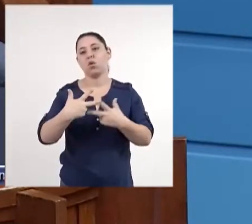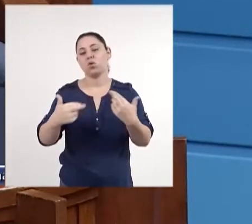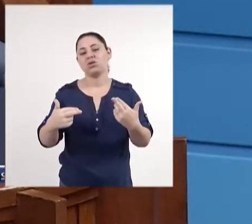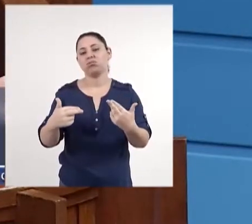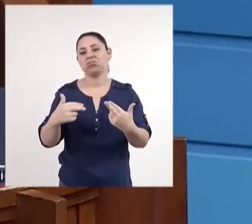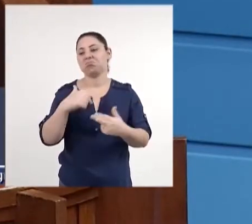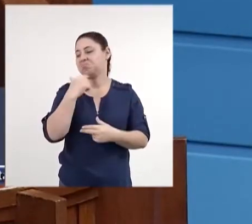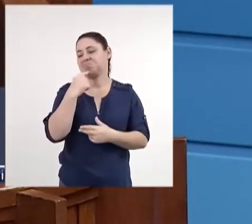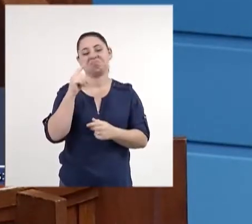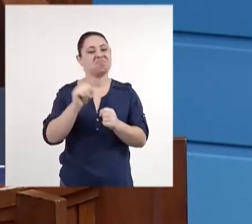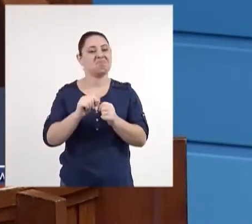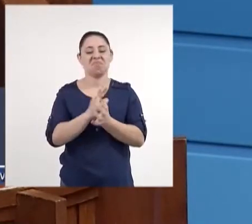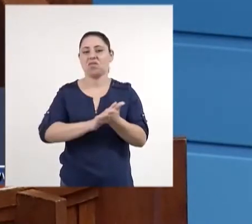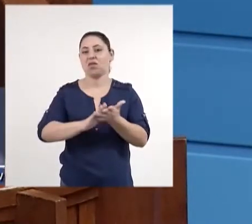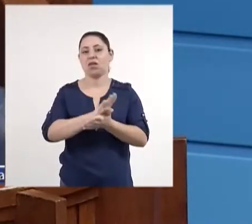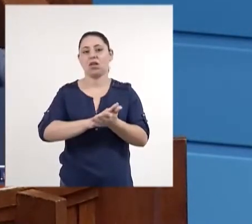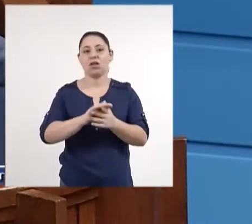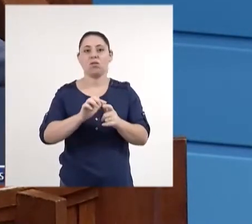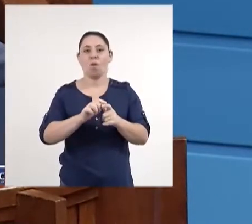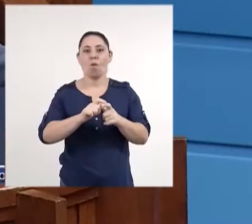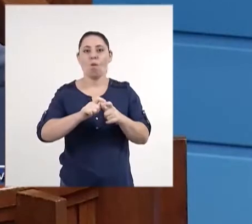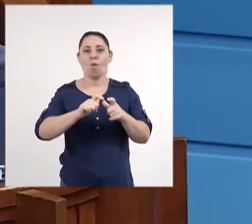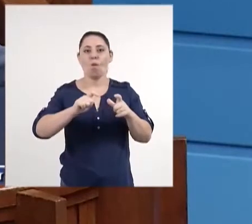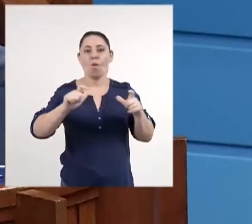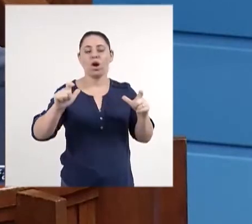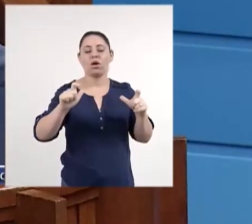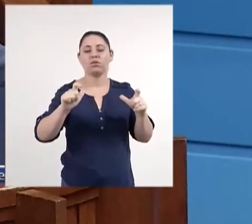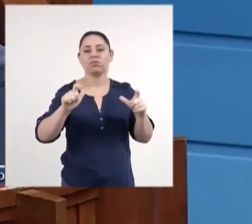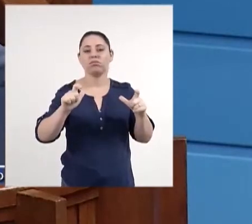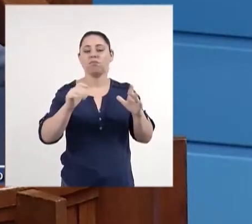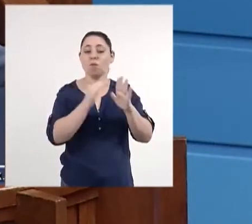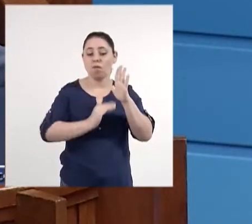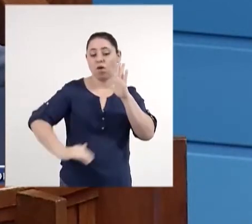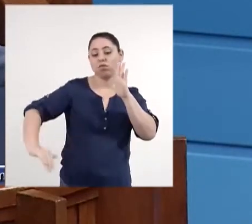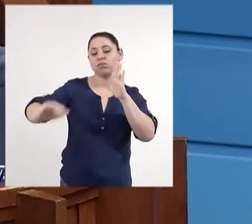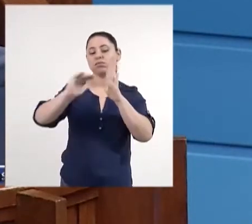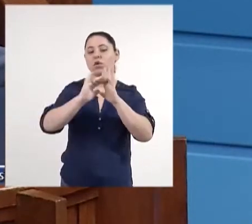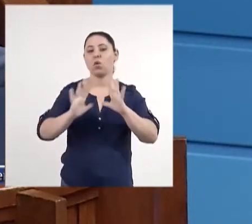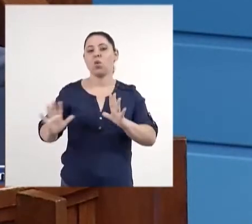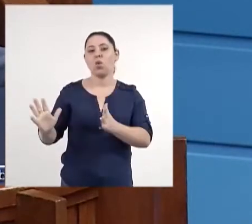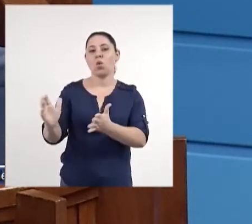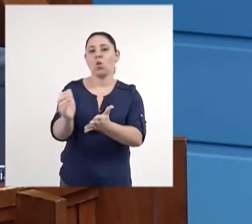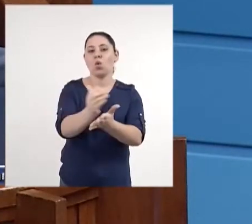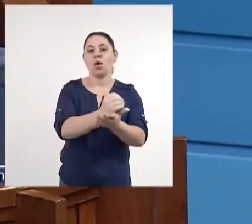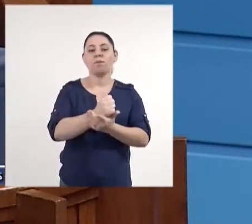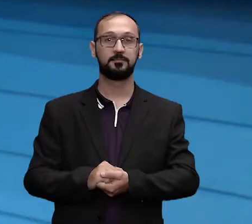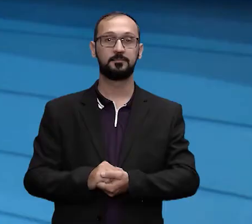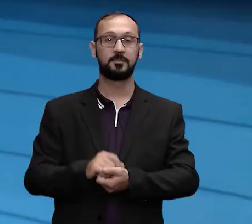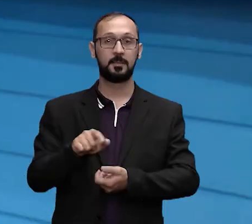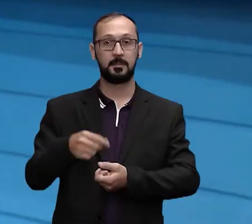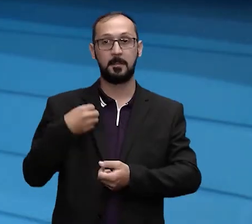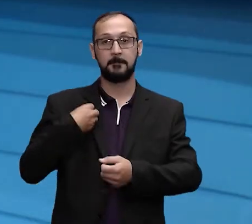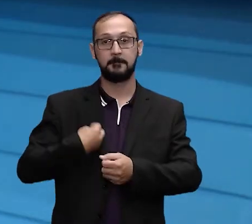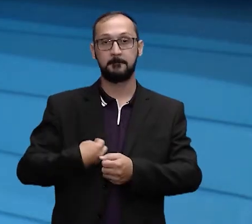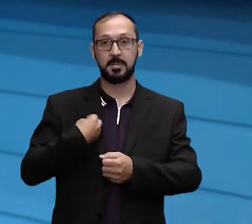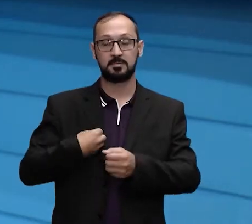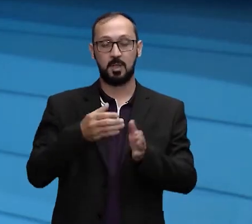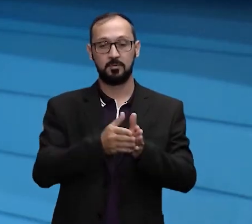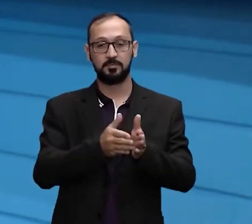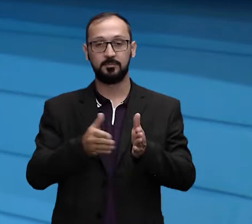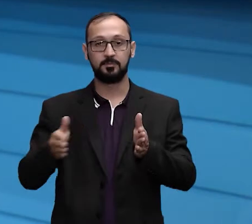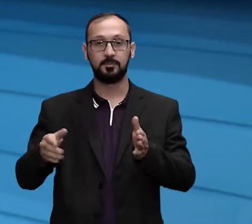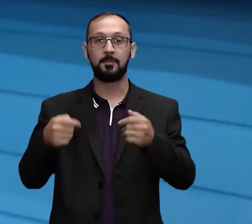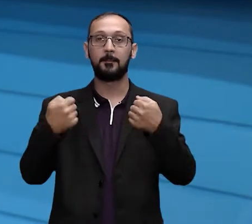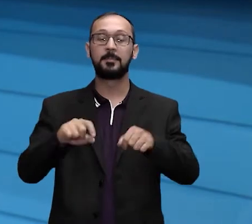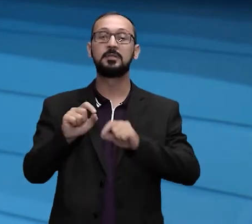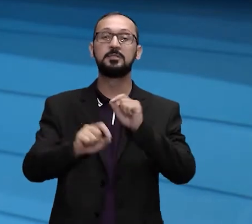fazia. E isso aumentou a nossa arrecadação, deputado Pedro Kemp, 12%. Para participar dos